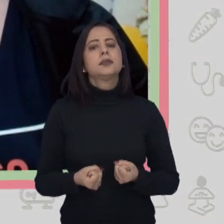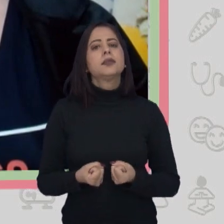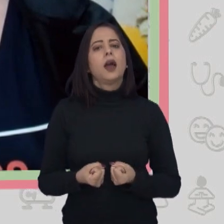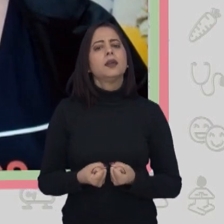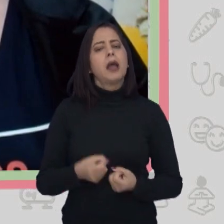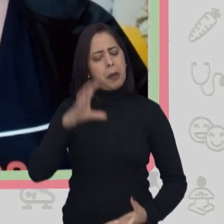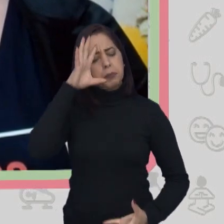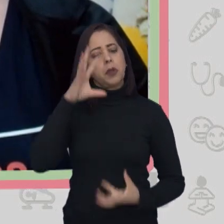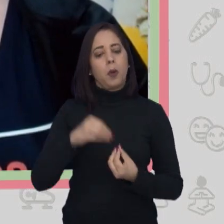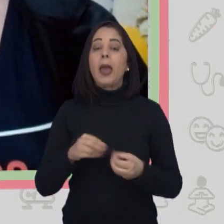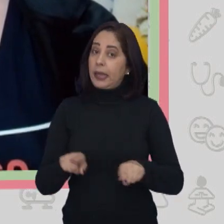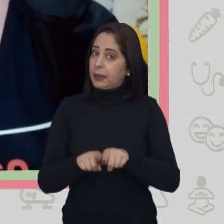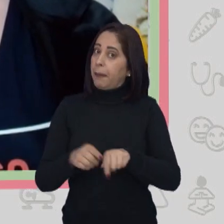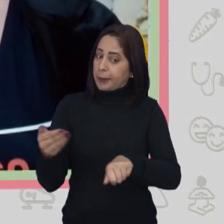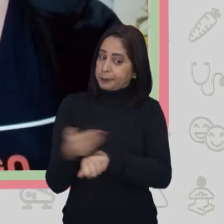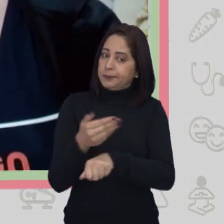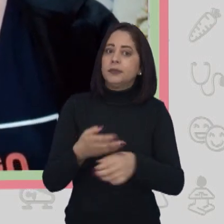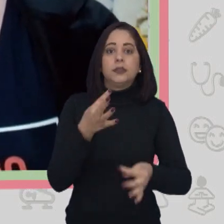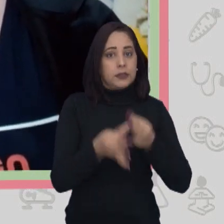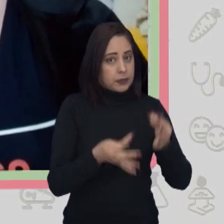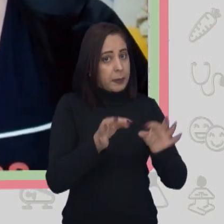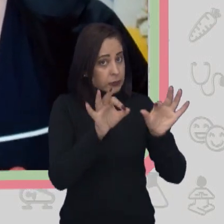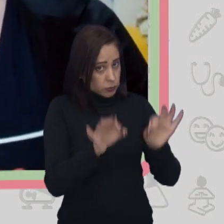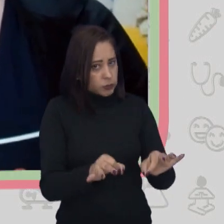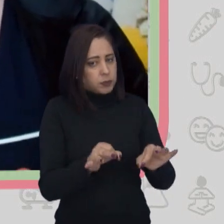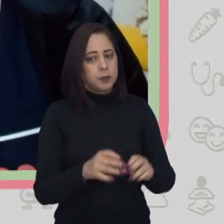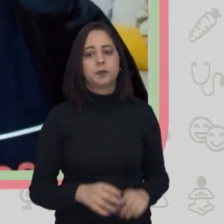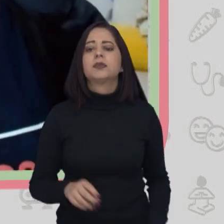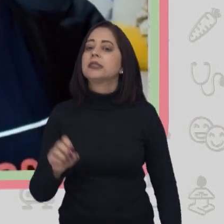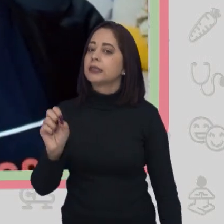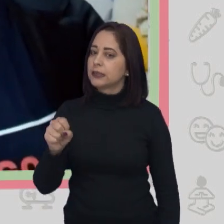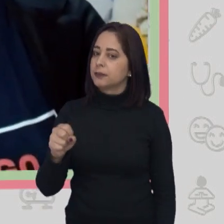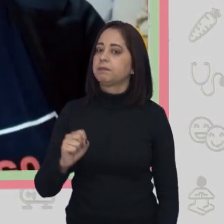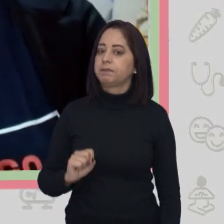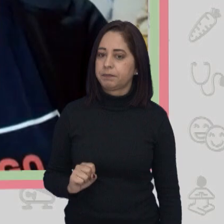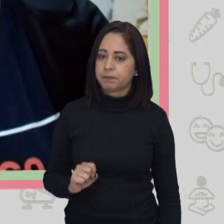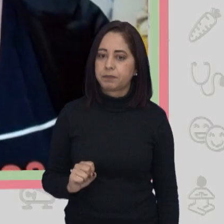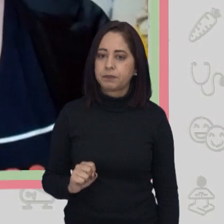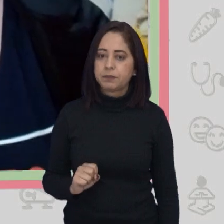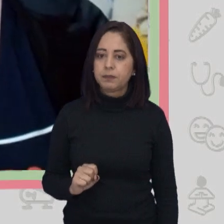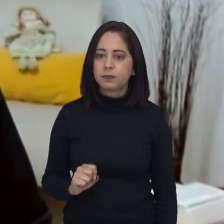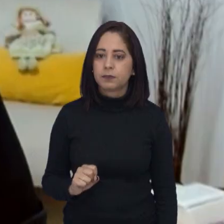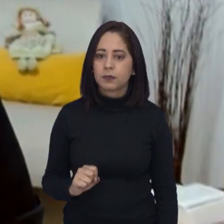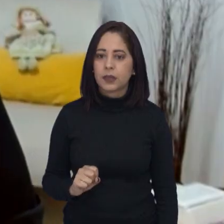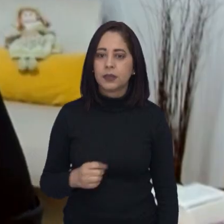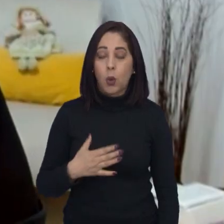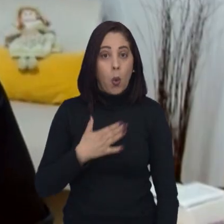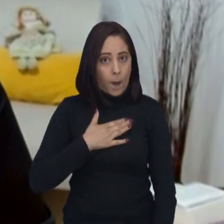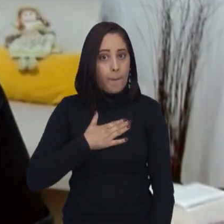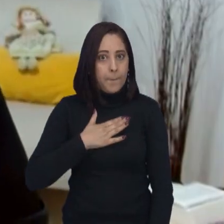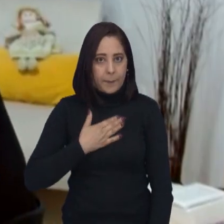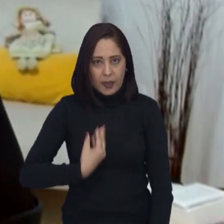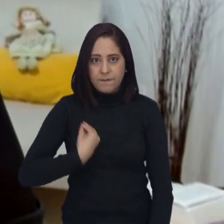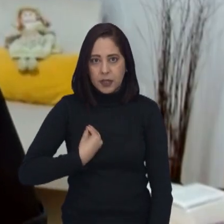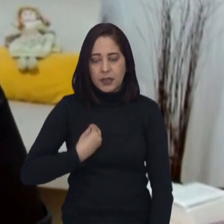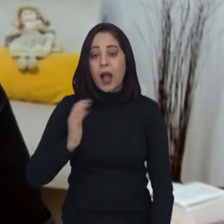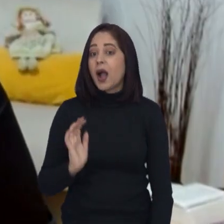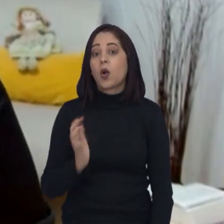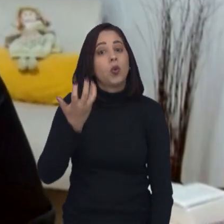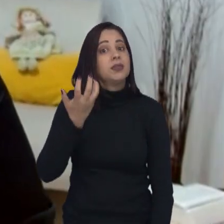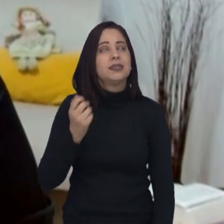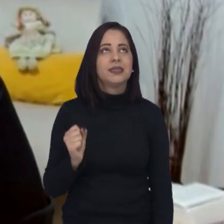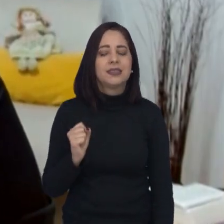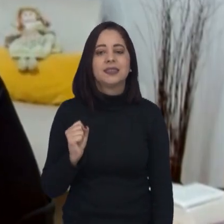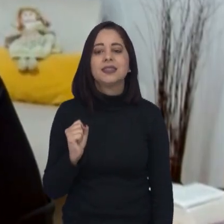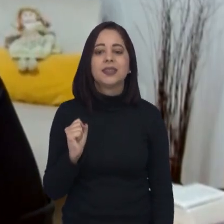fazer o tratamento certinho. Exatamente, Gi, olha só. Comigo aconteceu algo